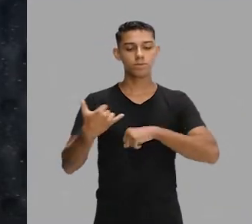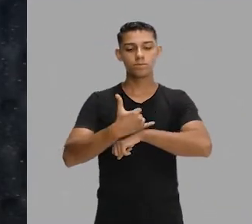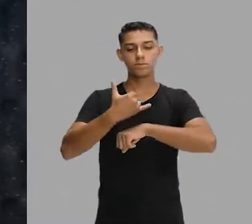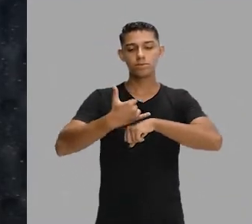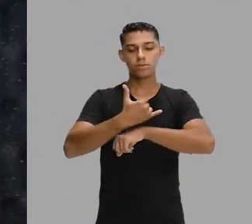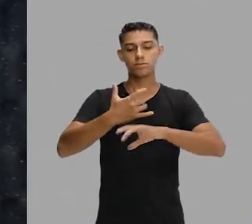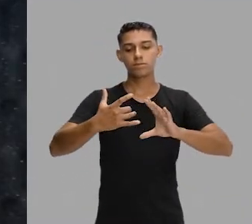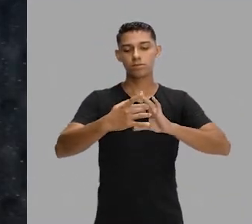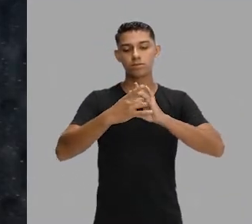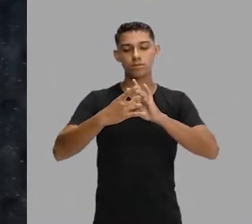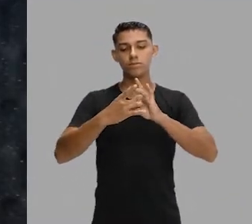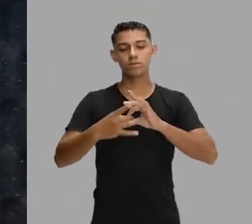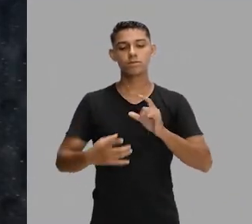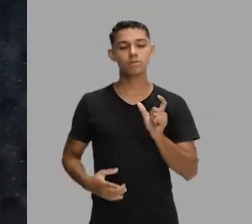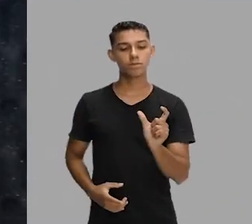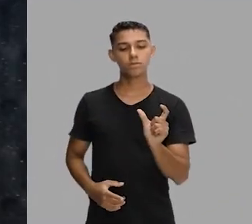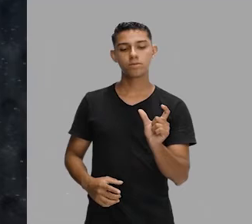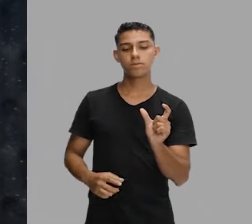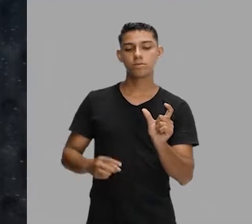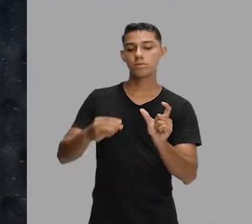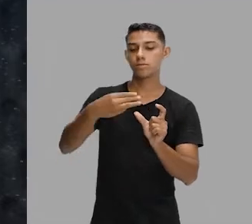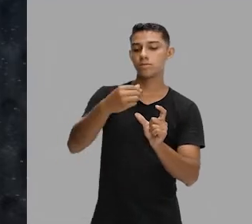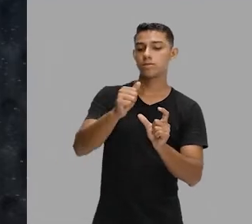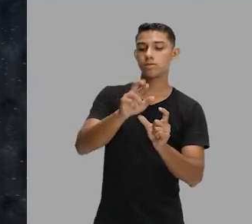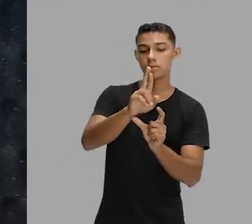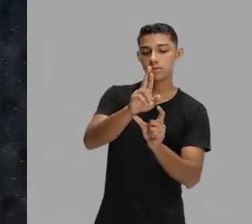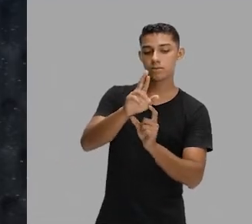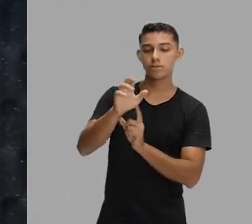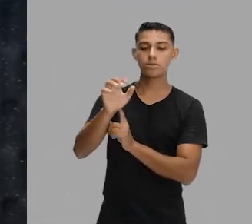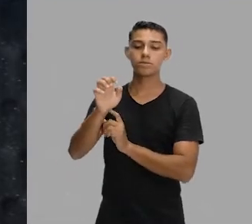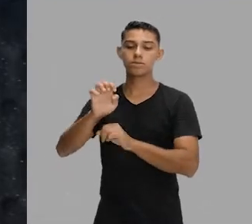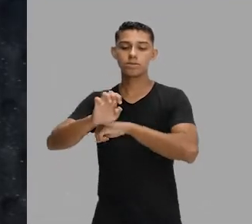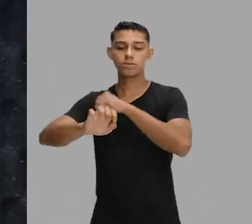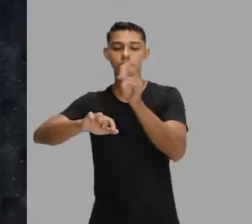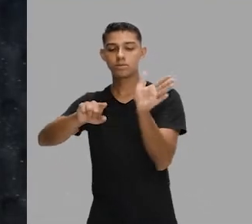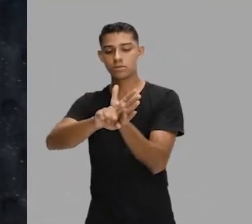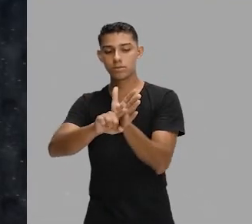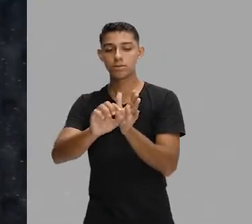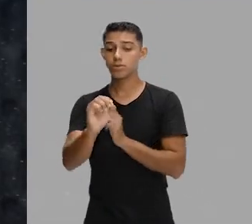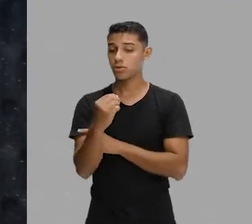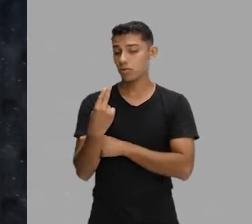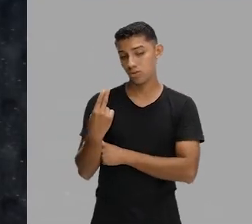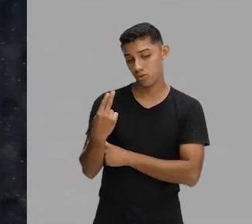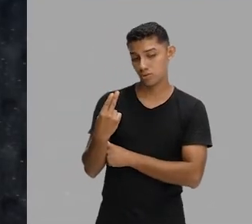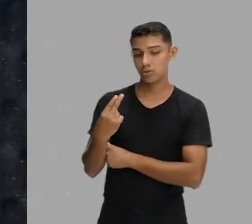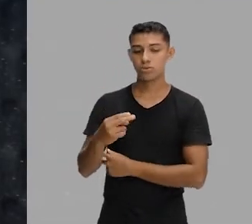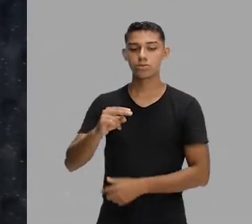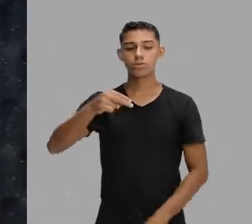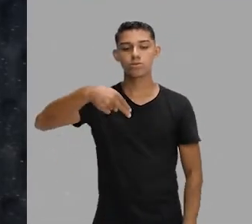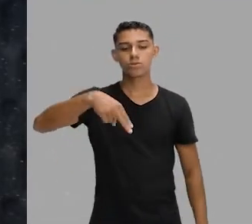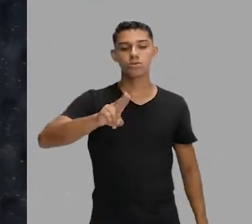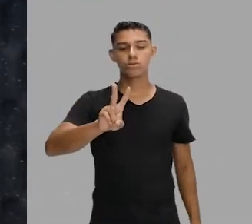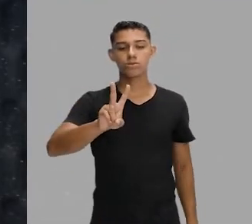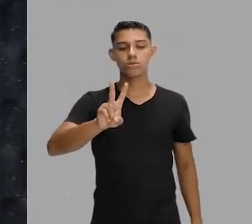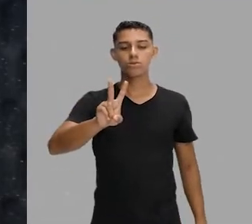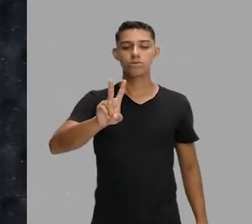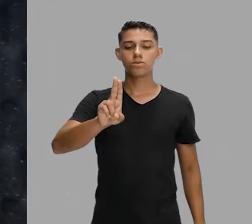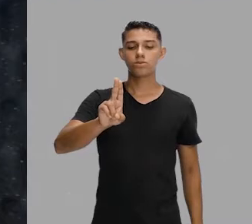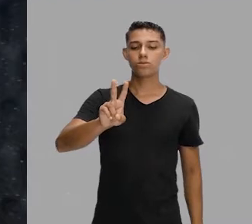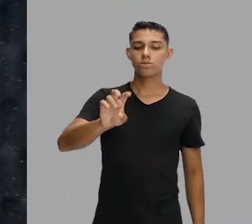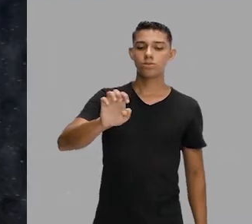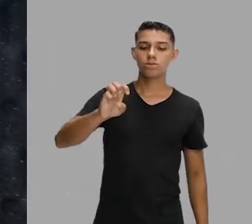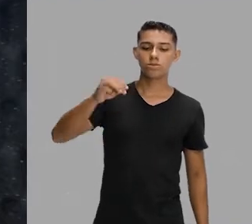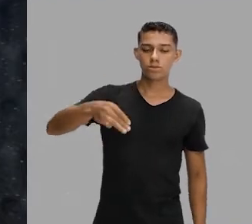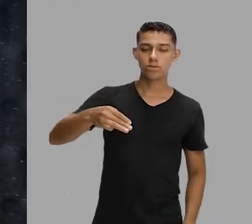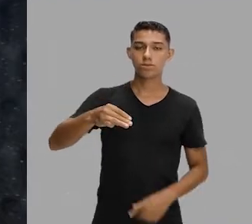metálicas é essa, de mar de elétrons ou nuvem eletrônica. Esse mar de elétrons ele envolve a